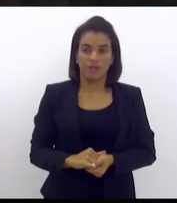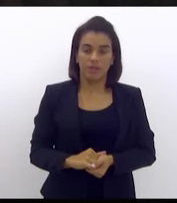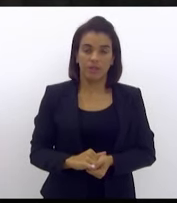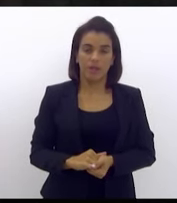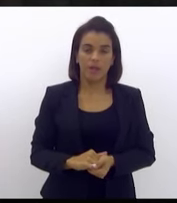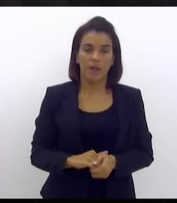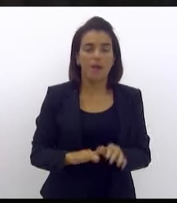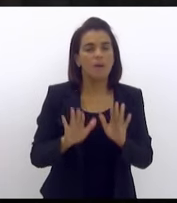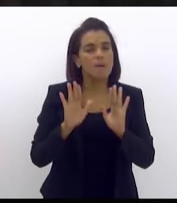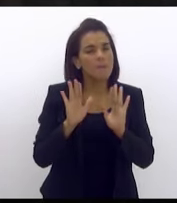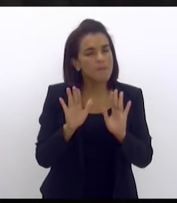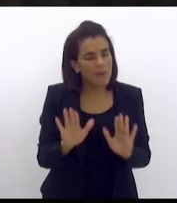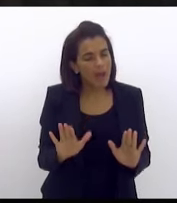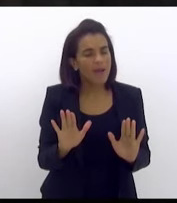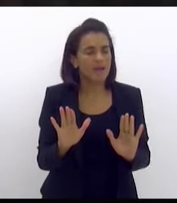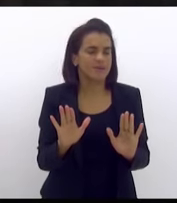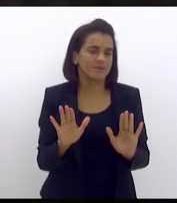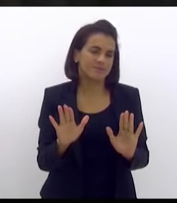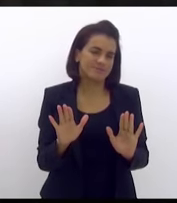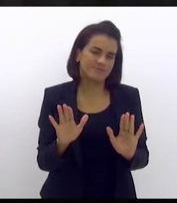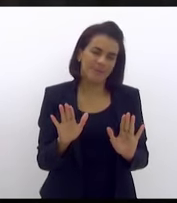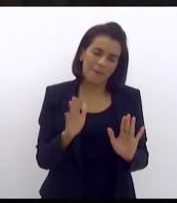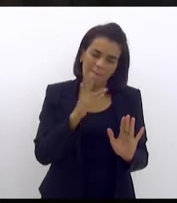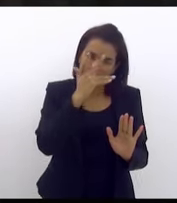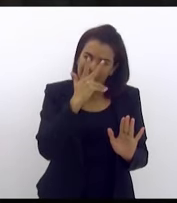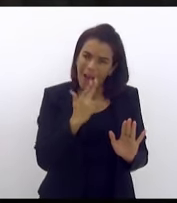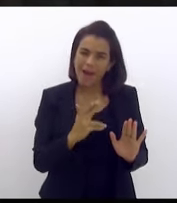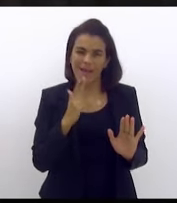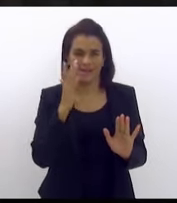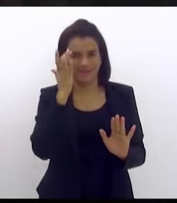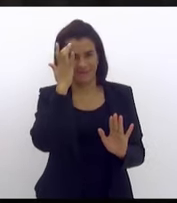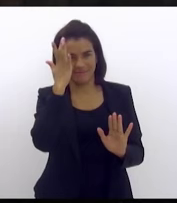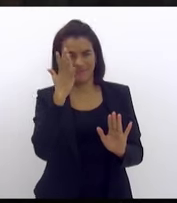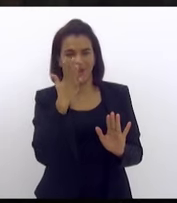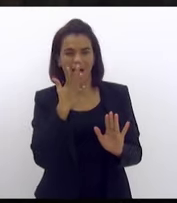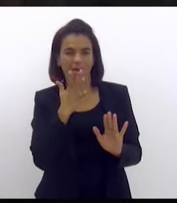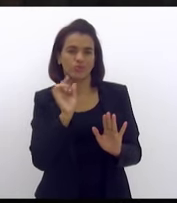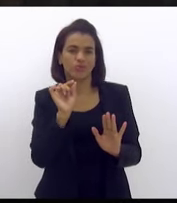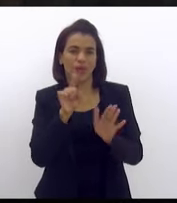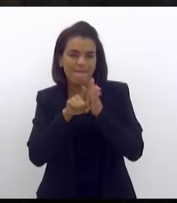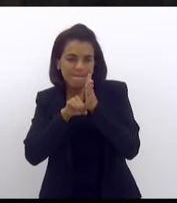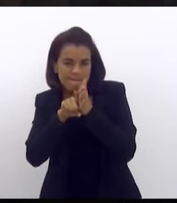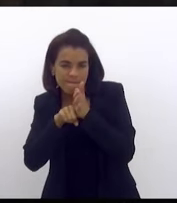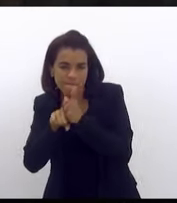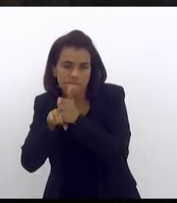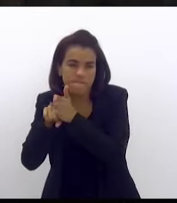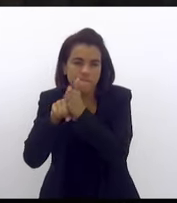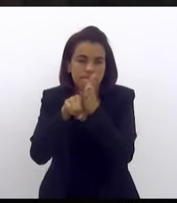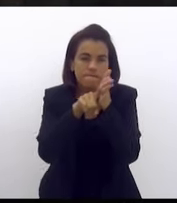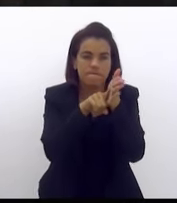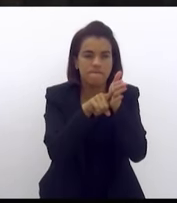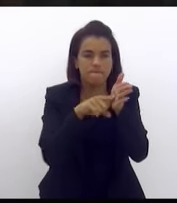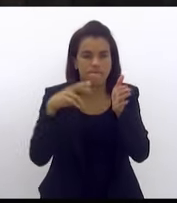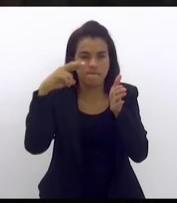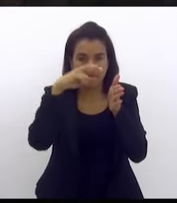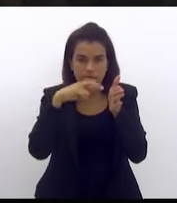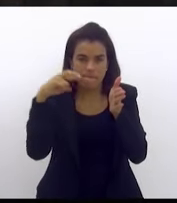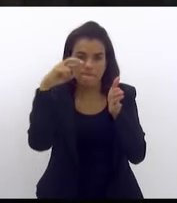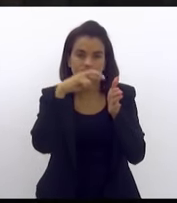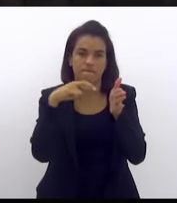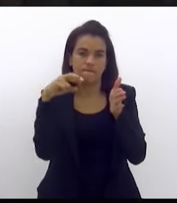Mas era muito fácil fazer um pente fino nos segmentos